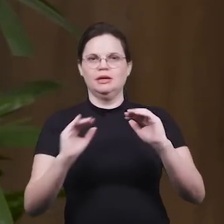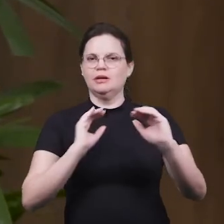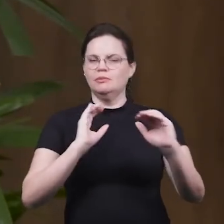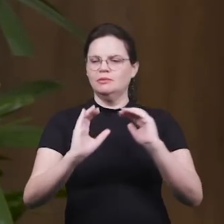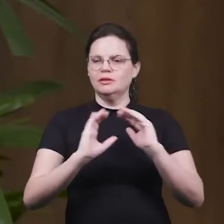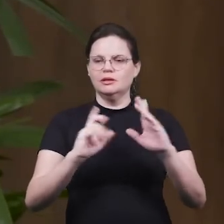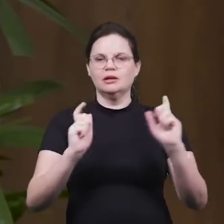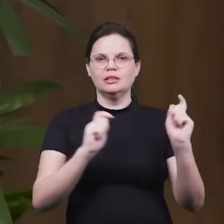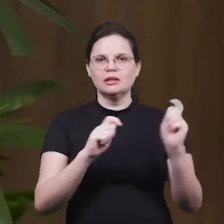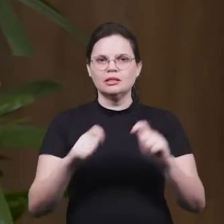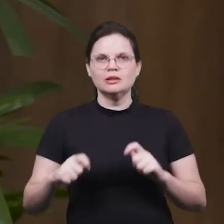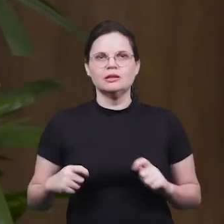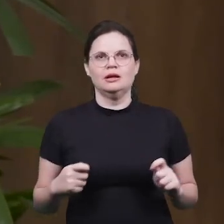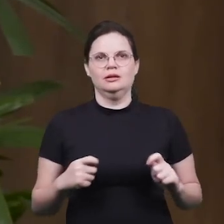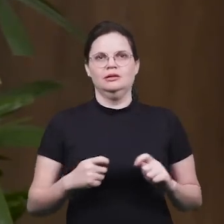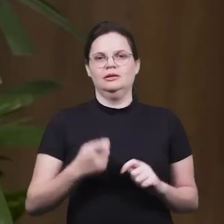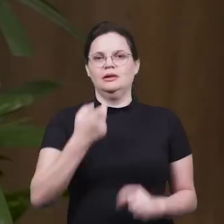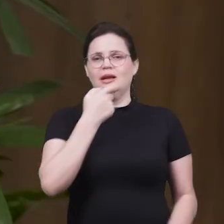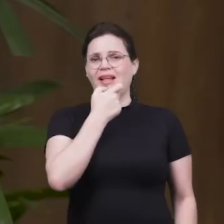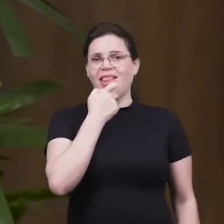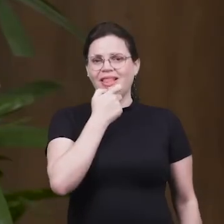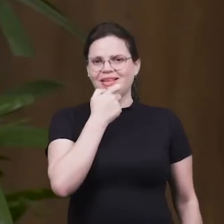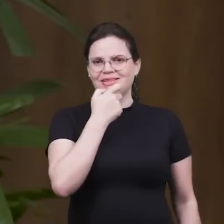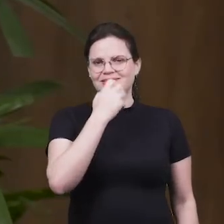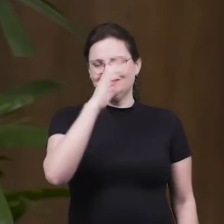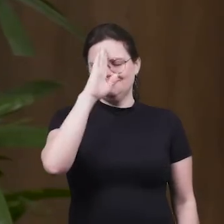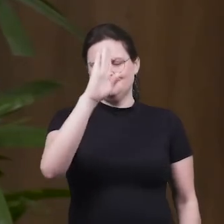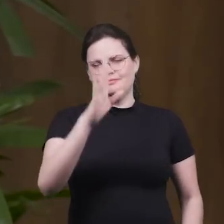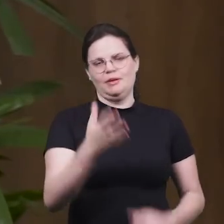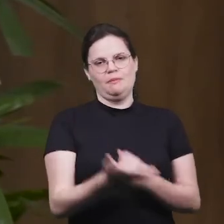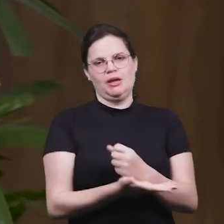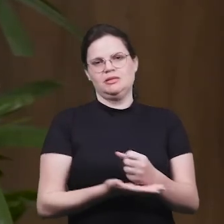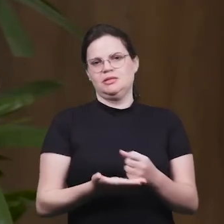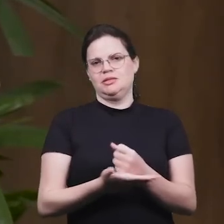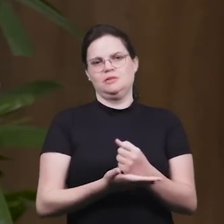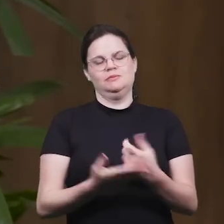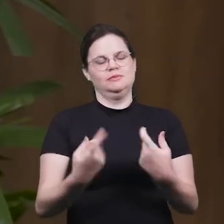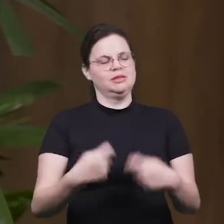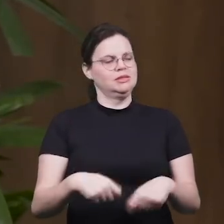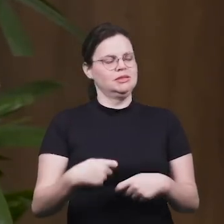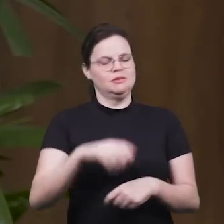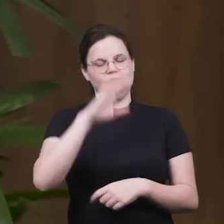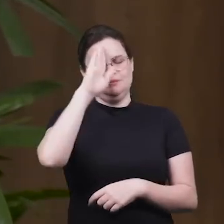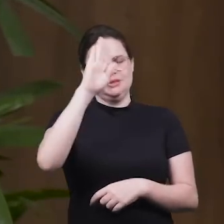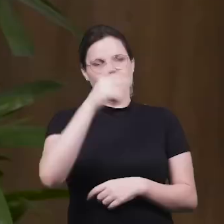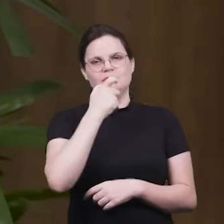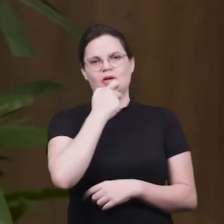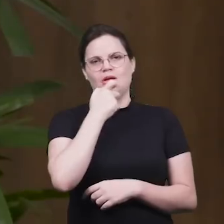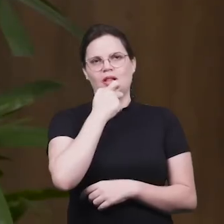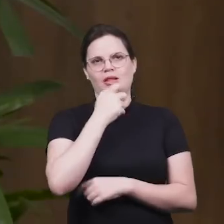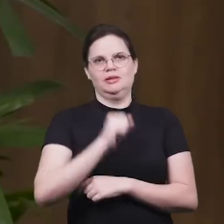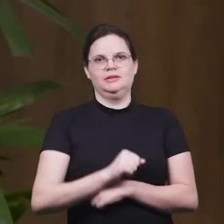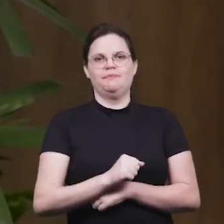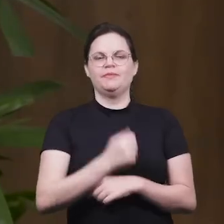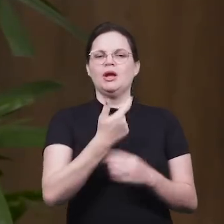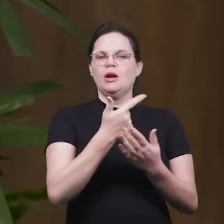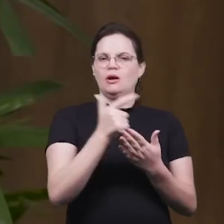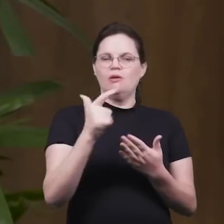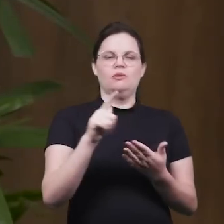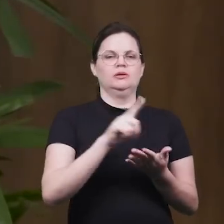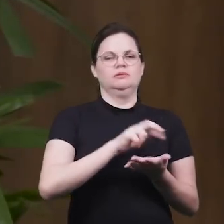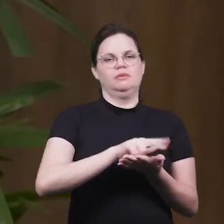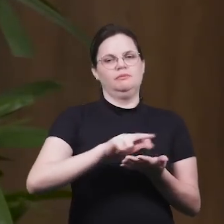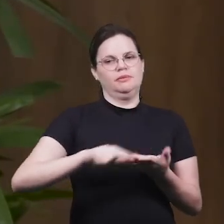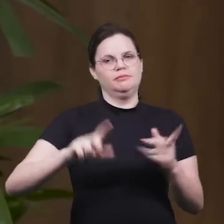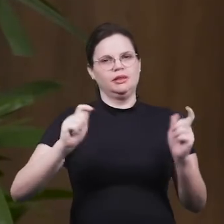comunicando. Inglês é como básico, talvez, não é? E se poder alguns outros